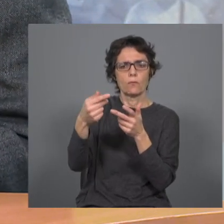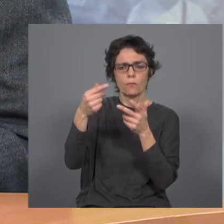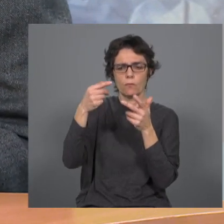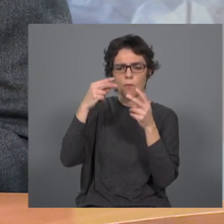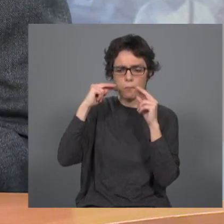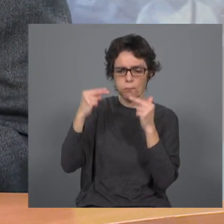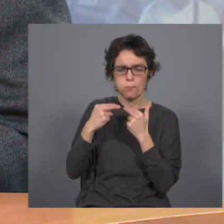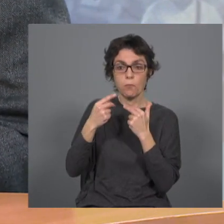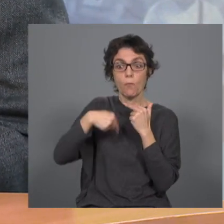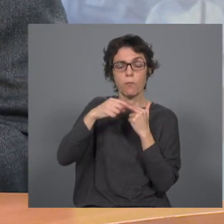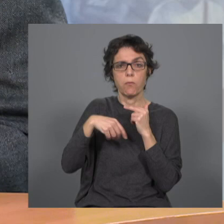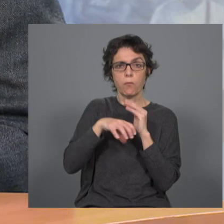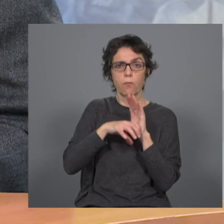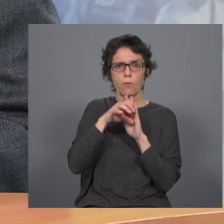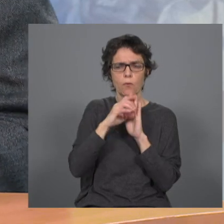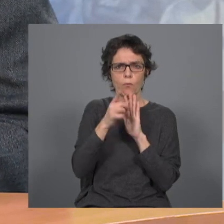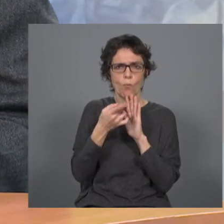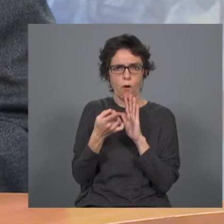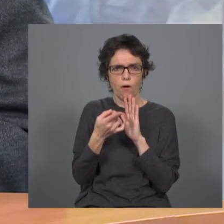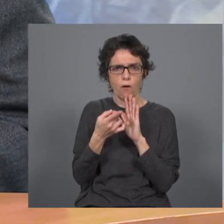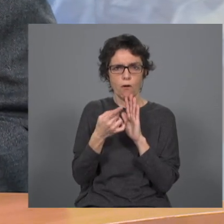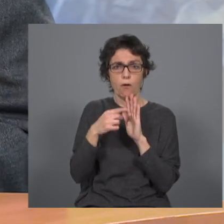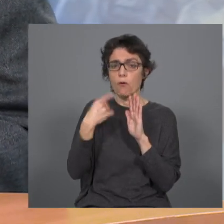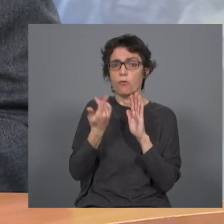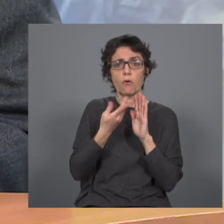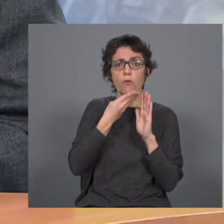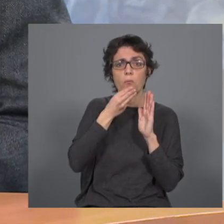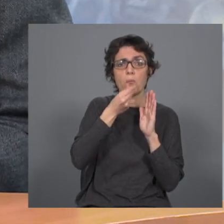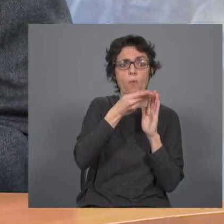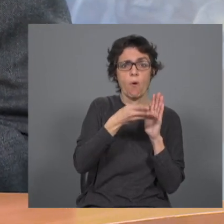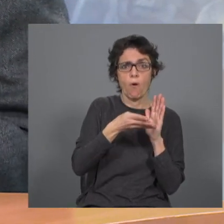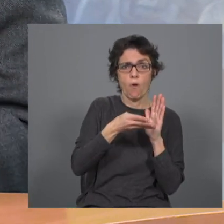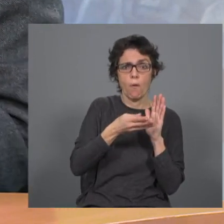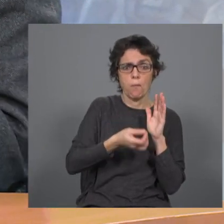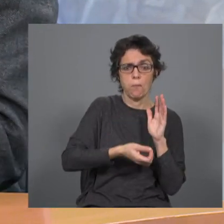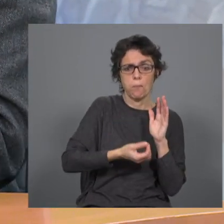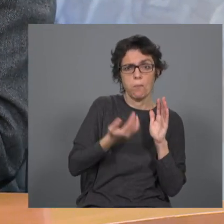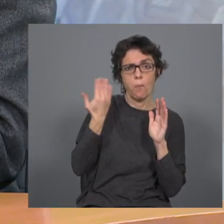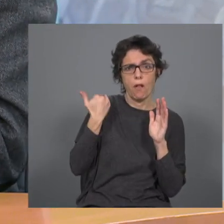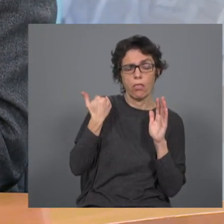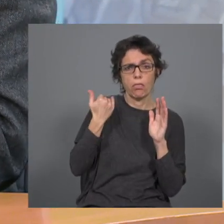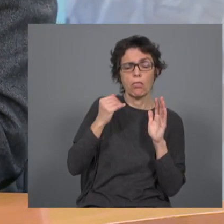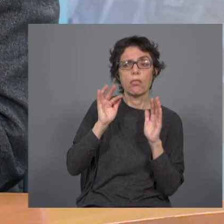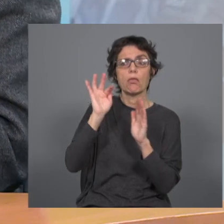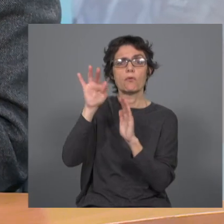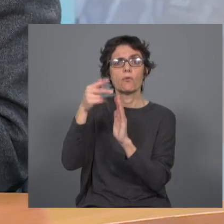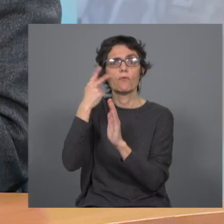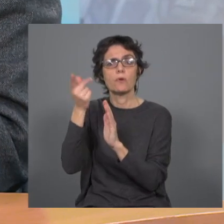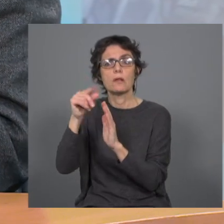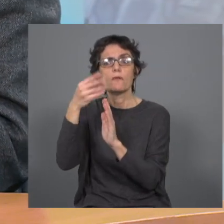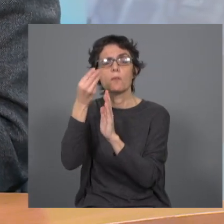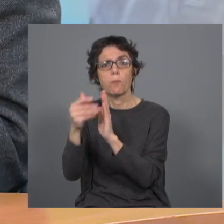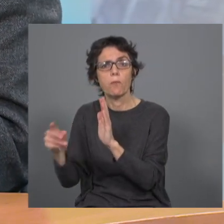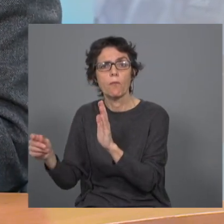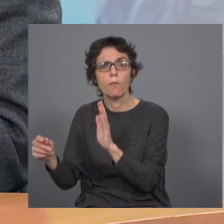que nós somos pó e ao pó regressaremos, ao pó haveremos de voltar, esta é uma das expressões